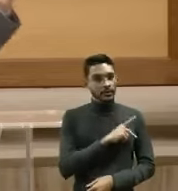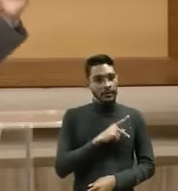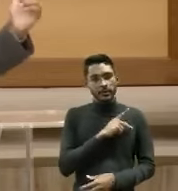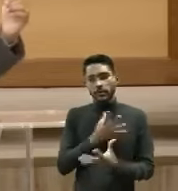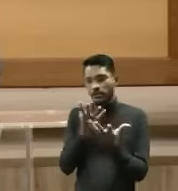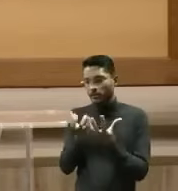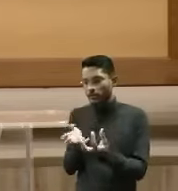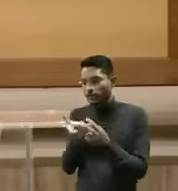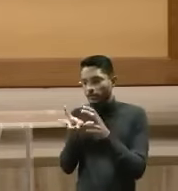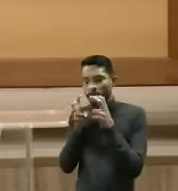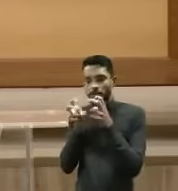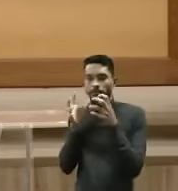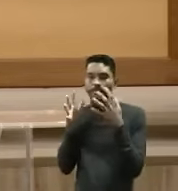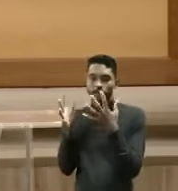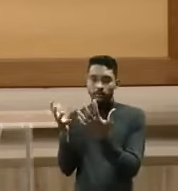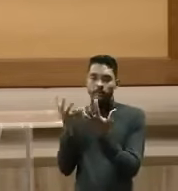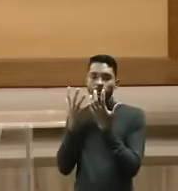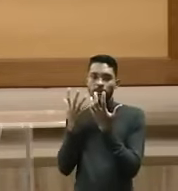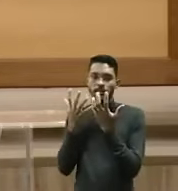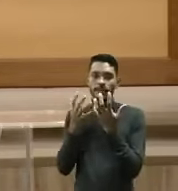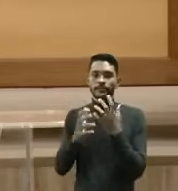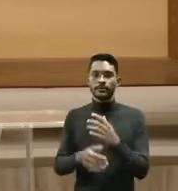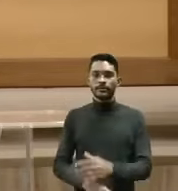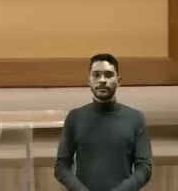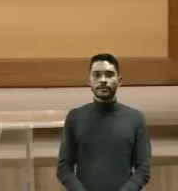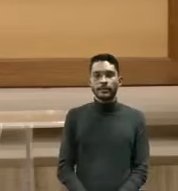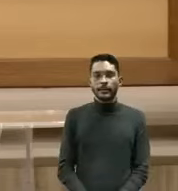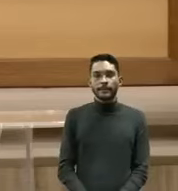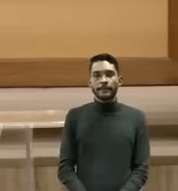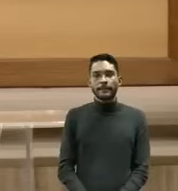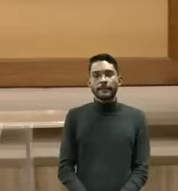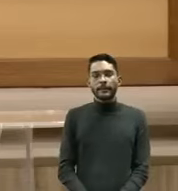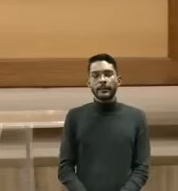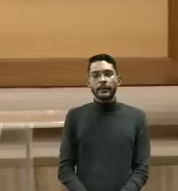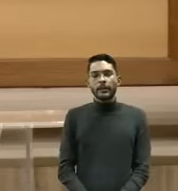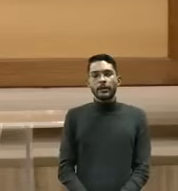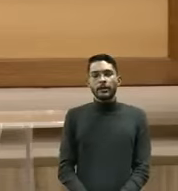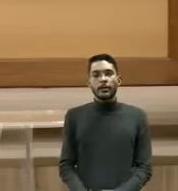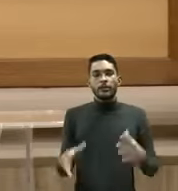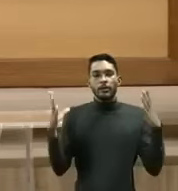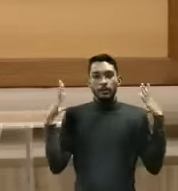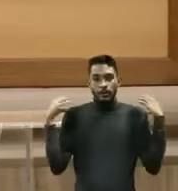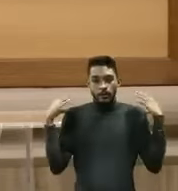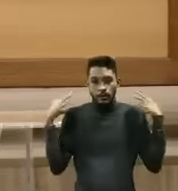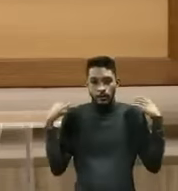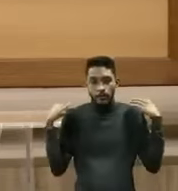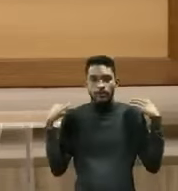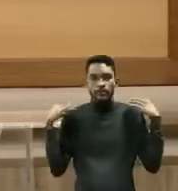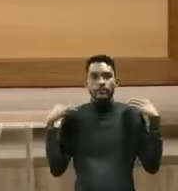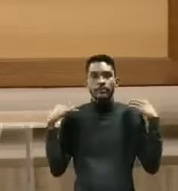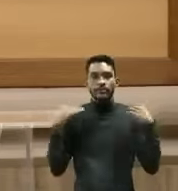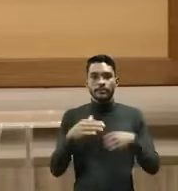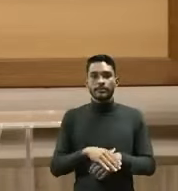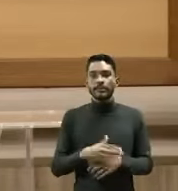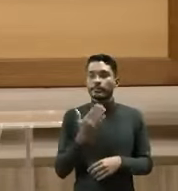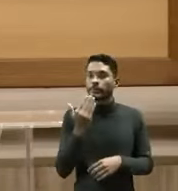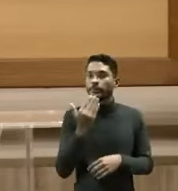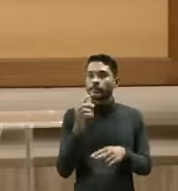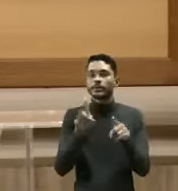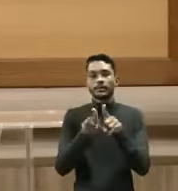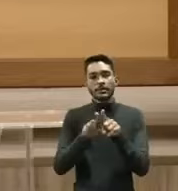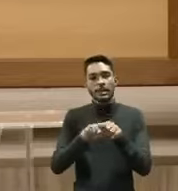fale até terça-feira também o Anjo diz manda chamar Pedro e ele te dirá o que convém fazer